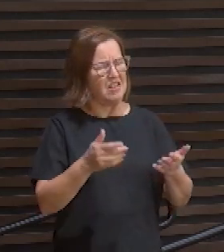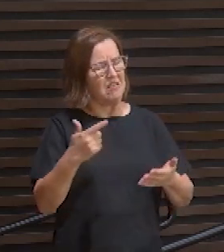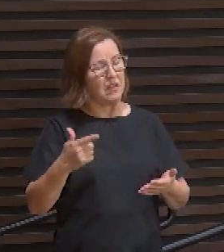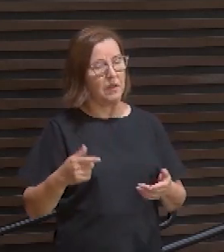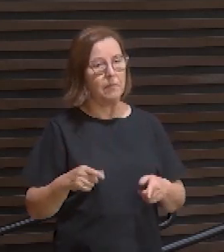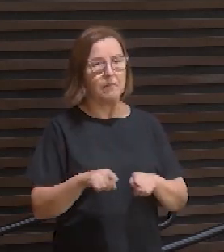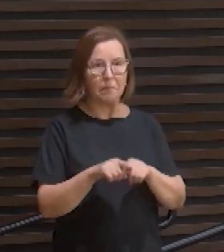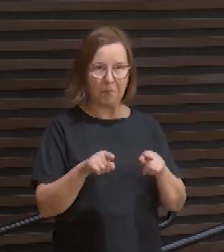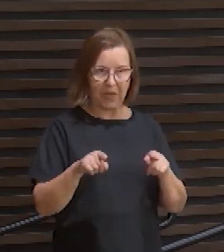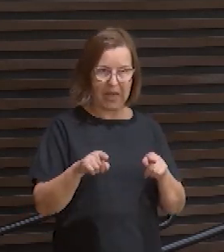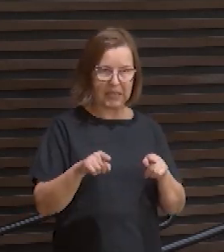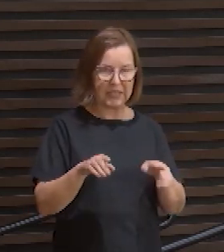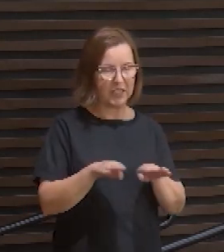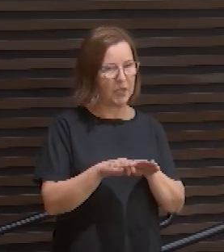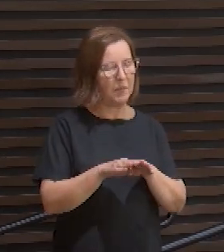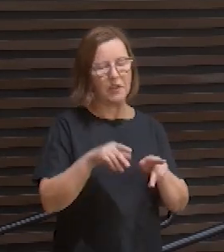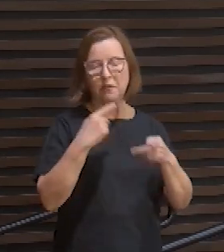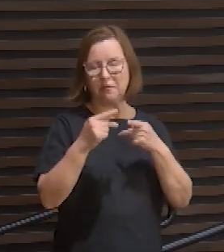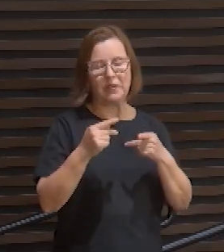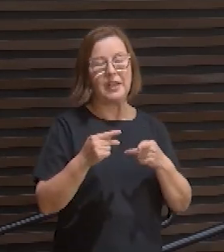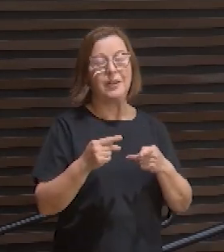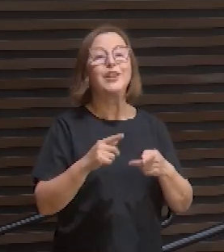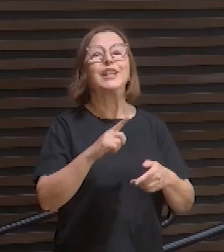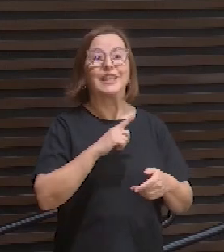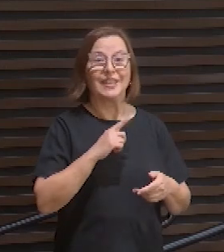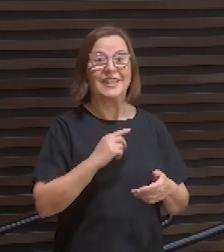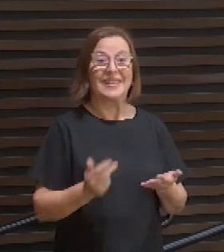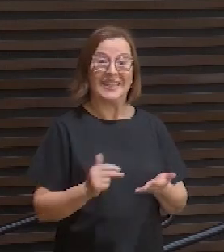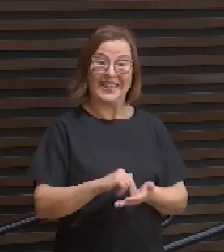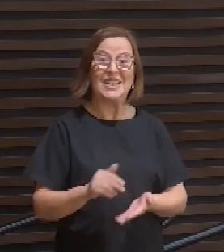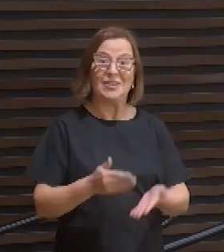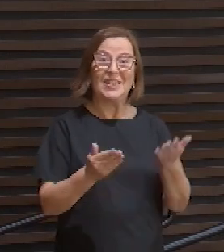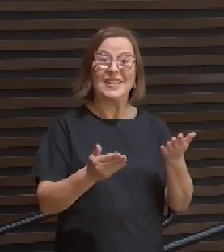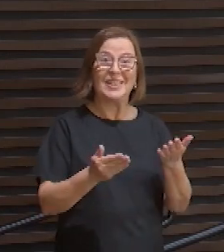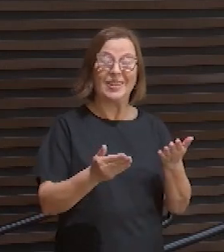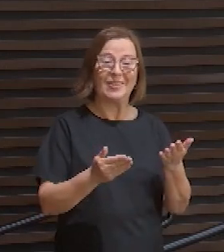dizendo, há ressurreição de mortos.